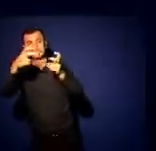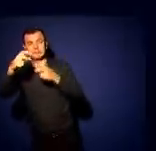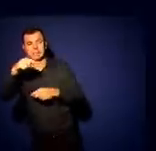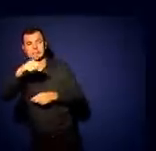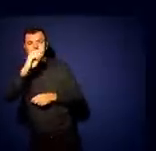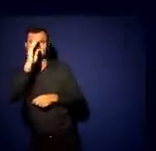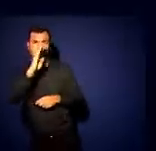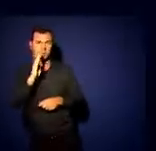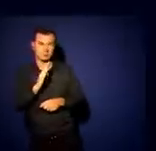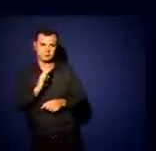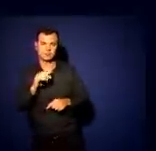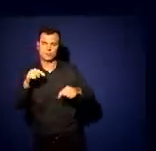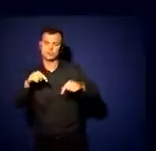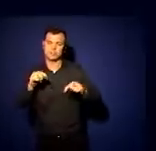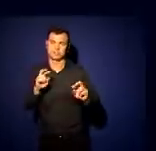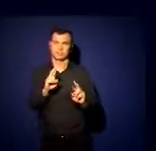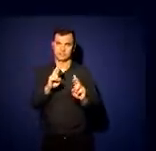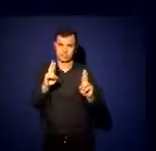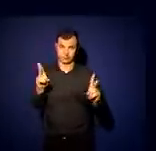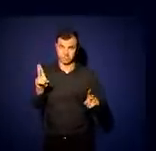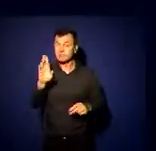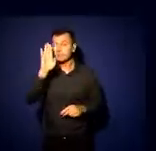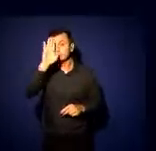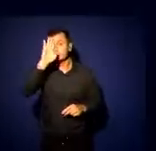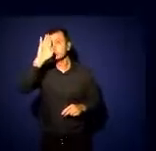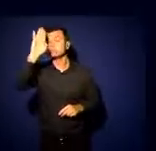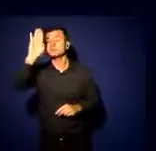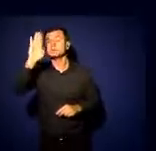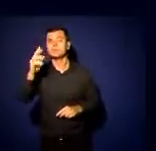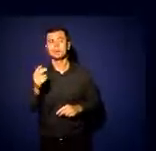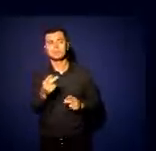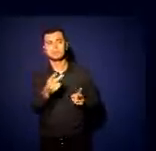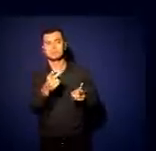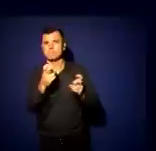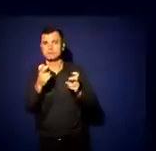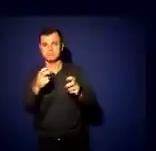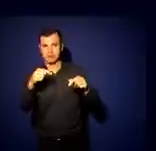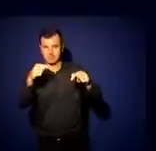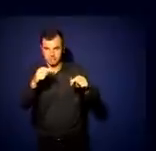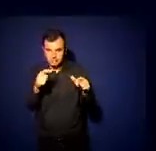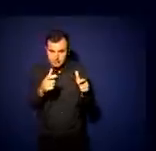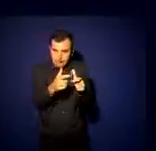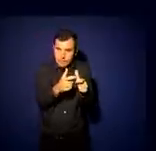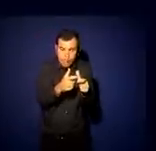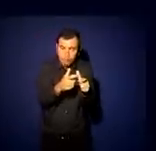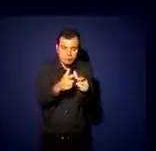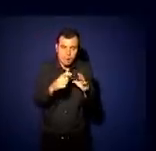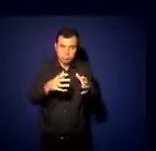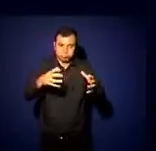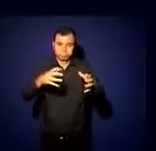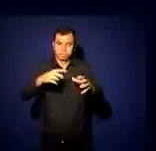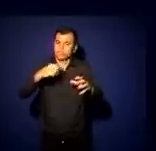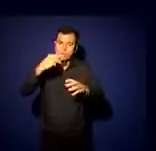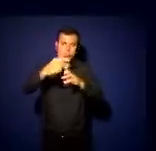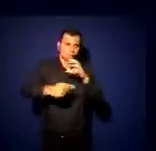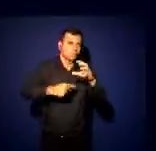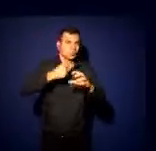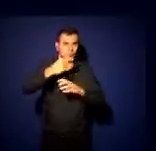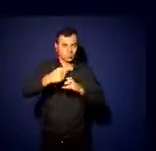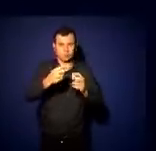local eu acho que as principais dela uma o investidor tá olhando esse cenário macro Laerte falou que é um cenário favorável para emergente ponto